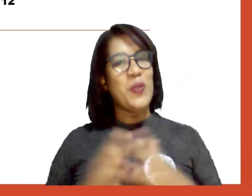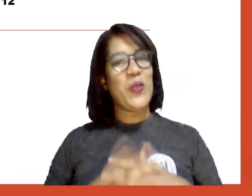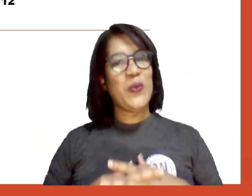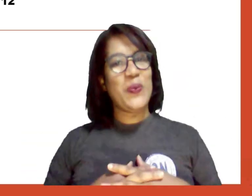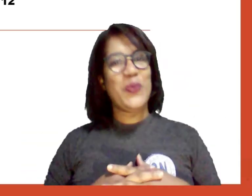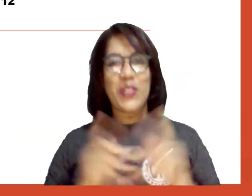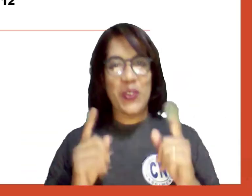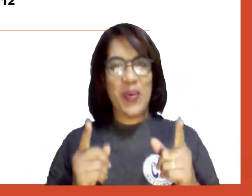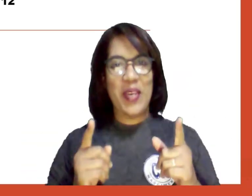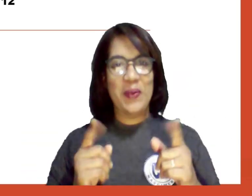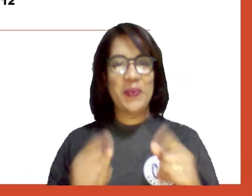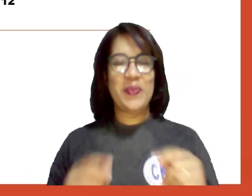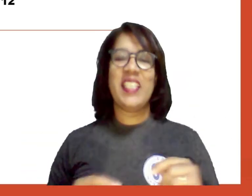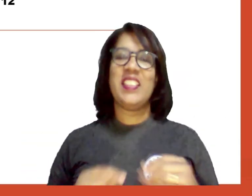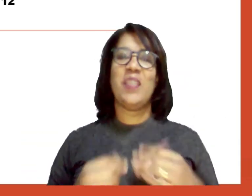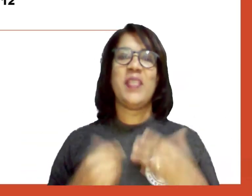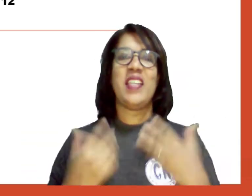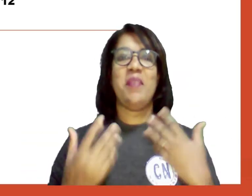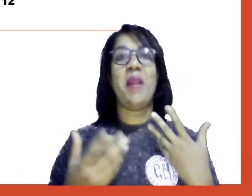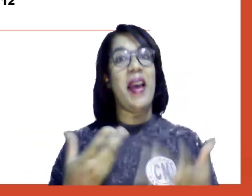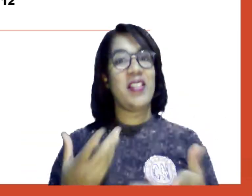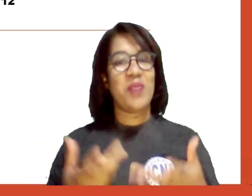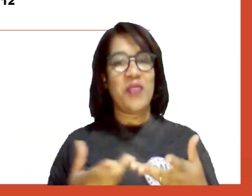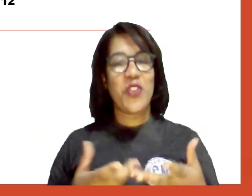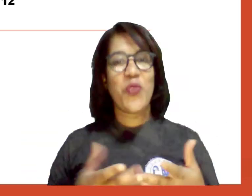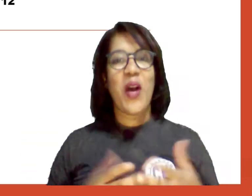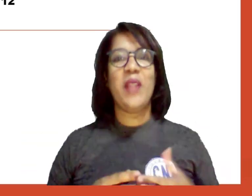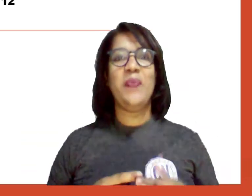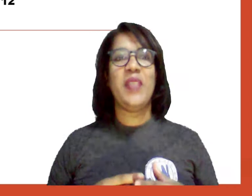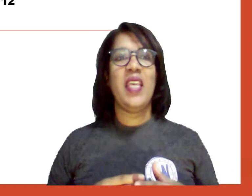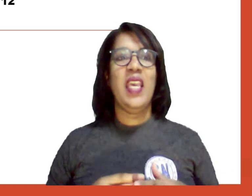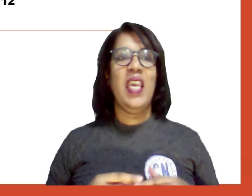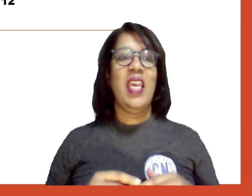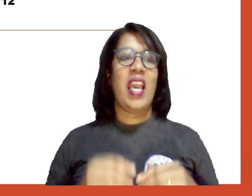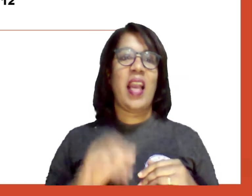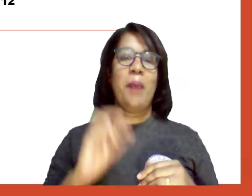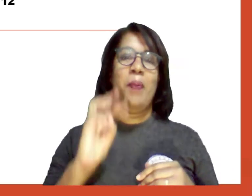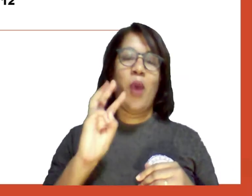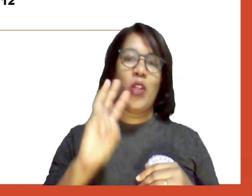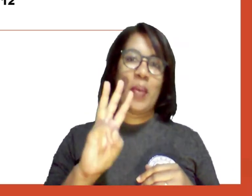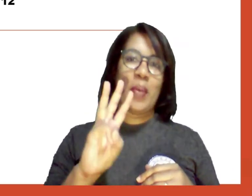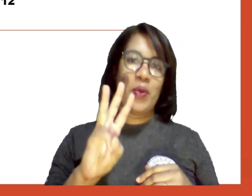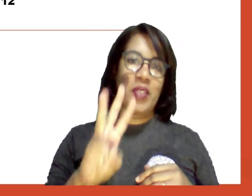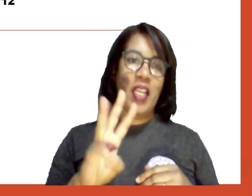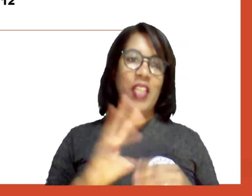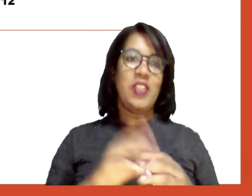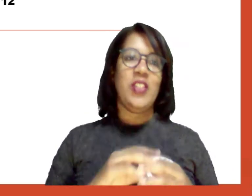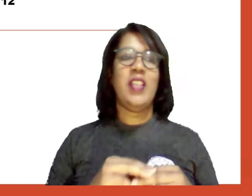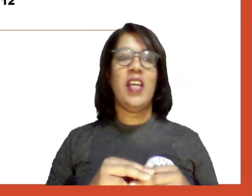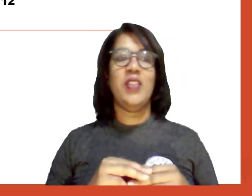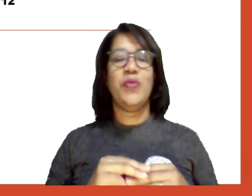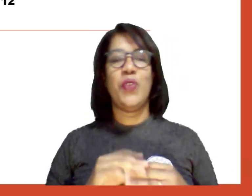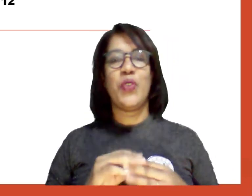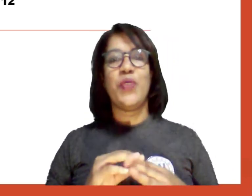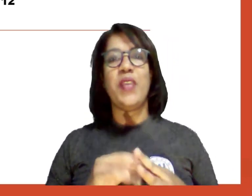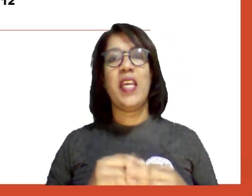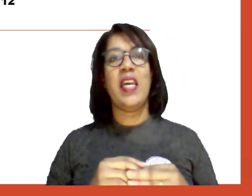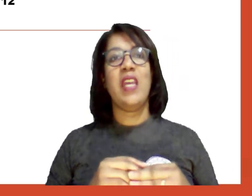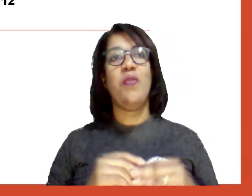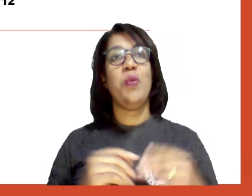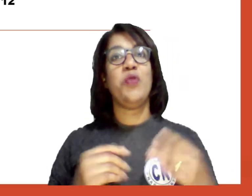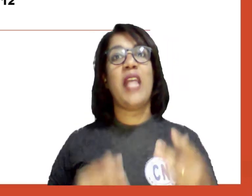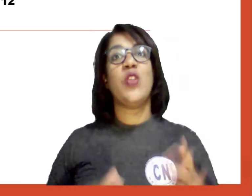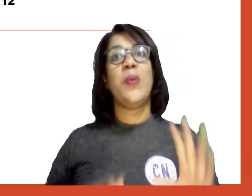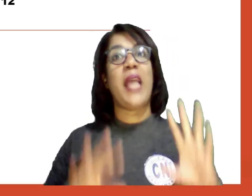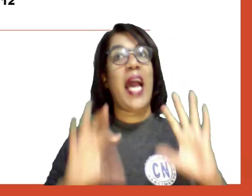Olá, 3.000, tudo bem? Estamos aqui para mais uma videoaula, capítulo 3, né, de